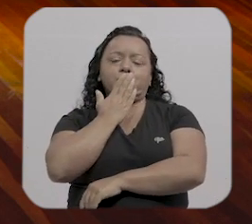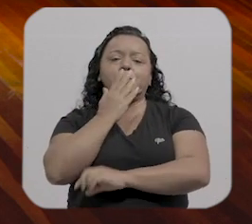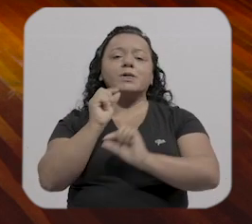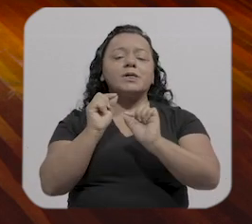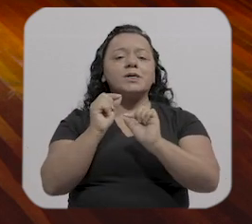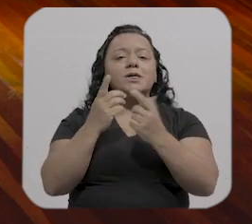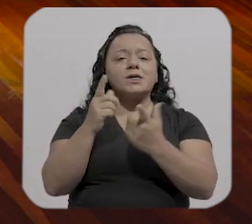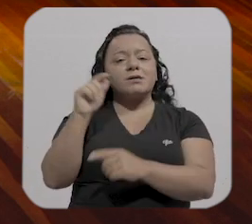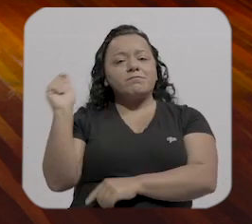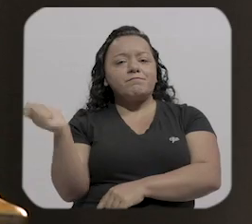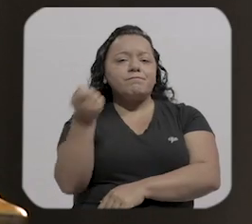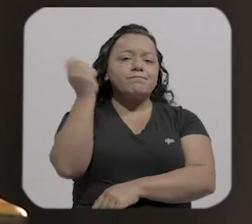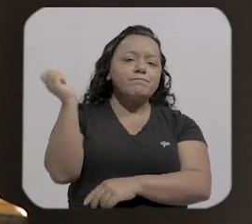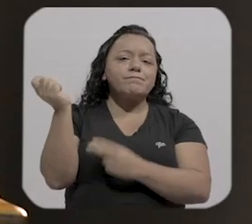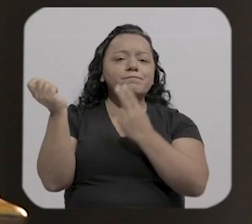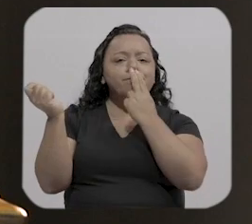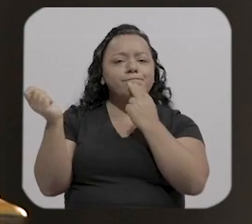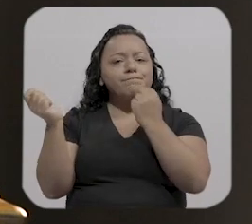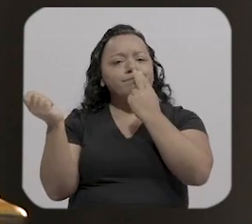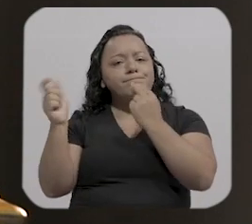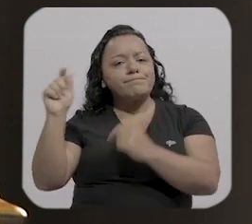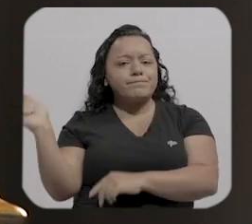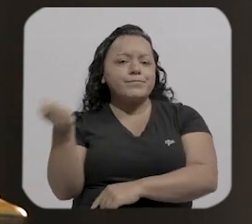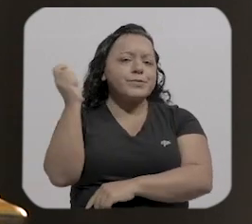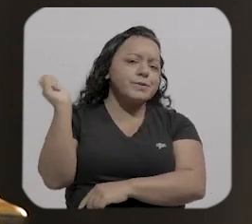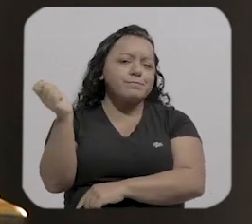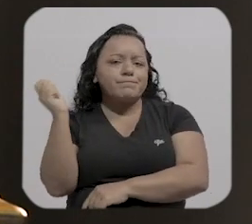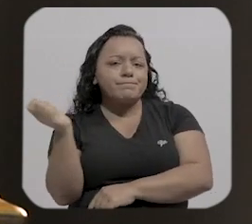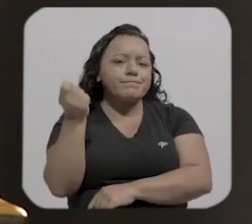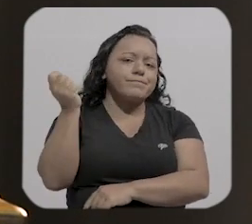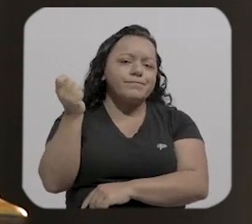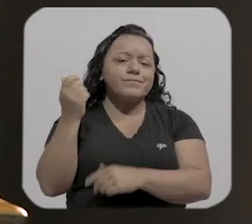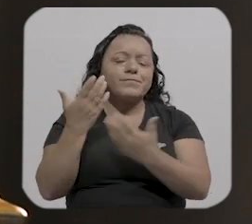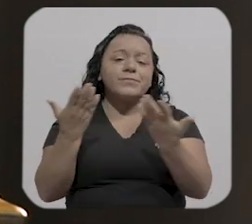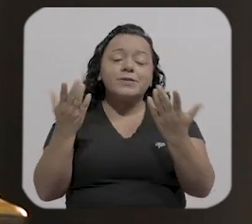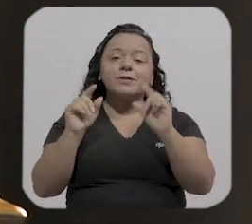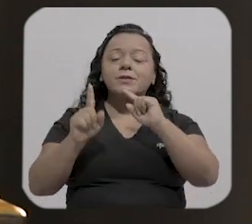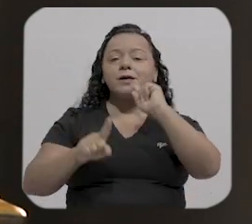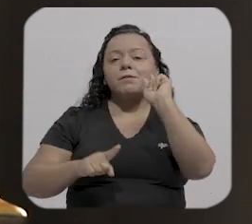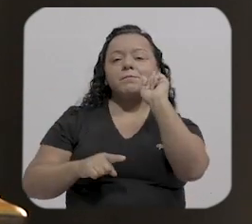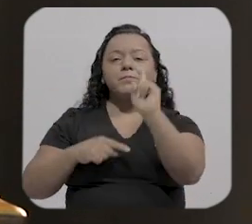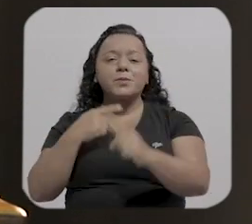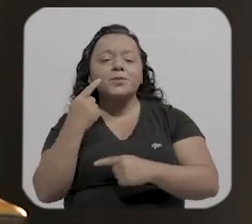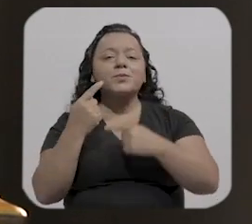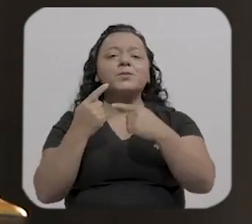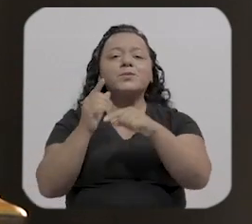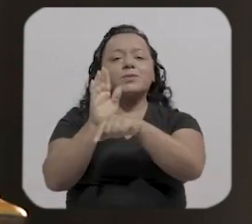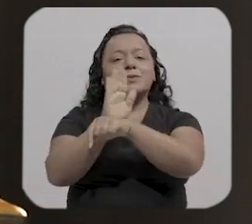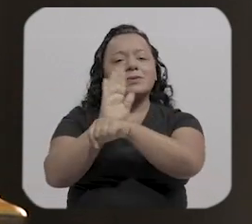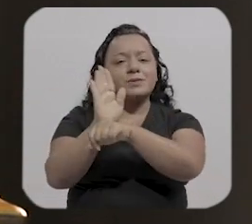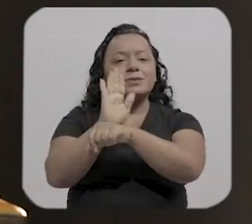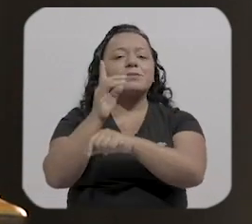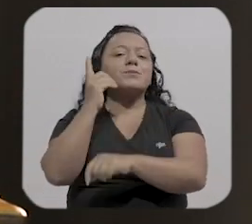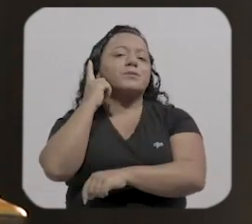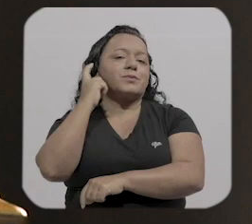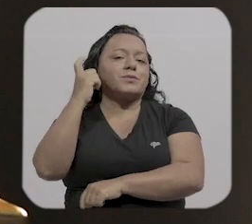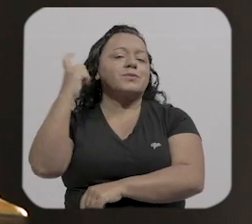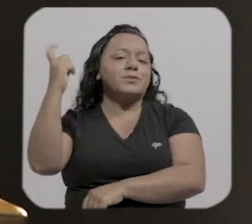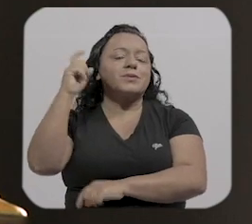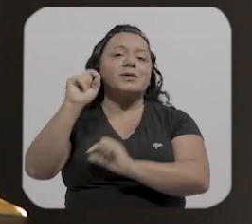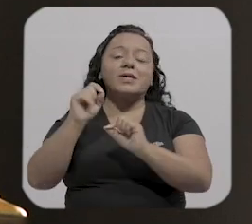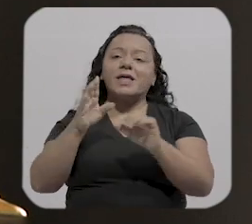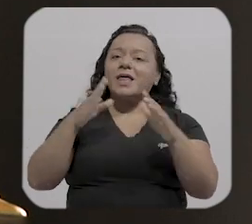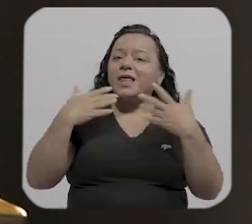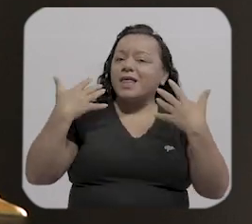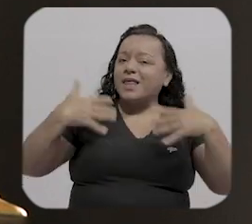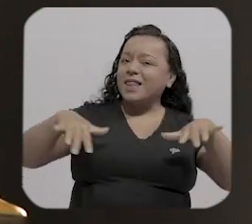aquelas... o Chaplin, né? E depois o cinema conseguiu ser sonoro,